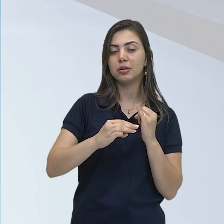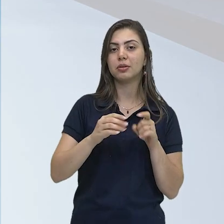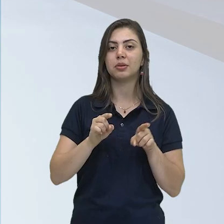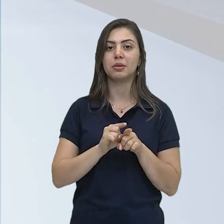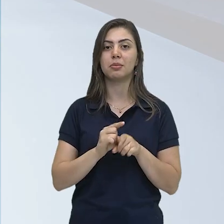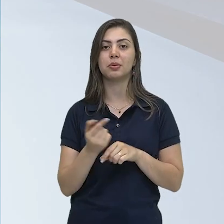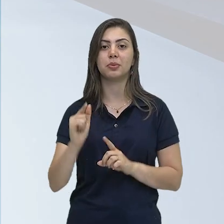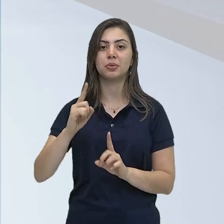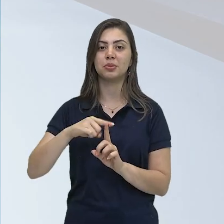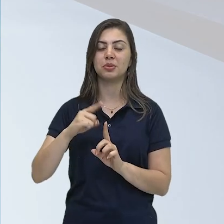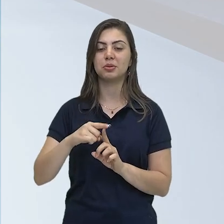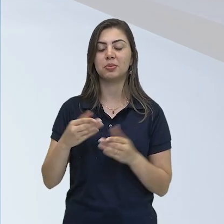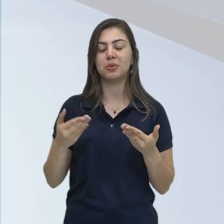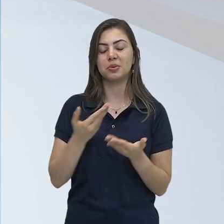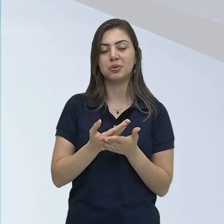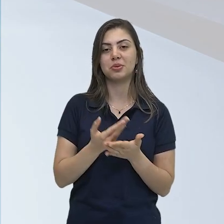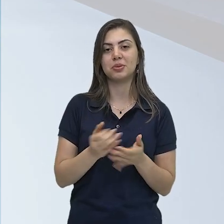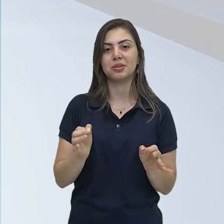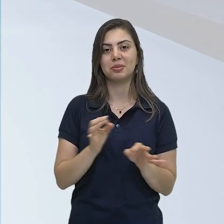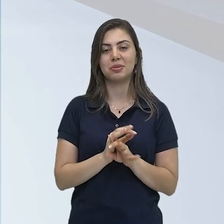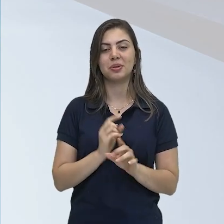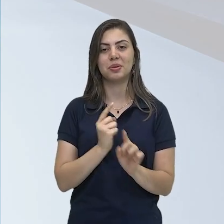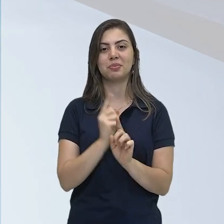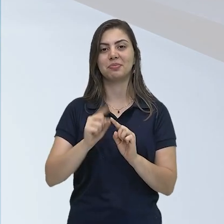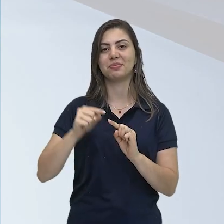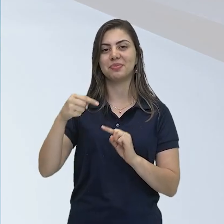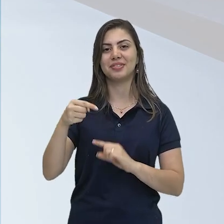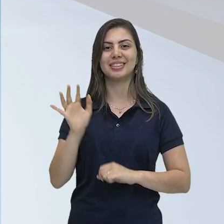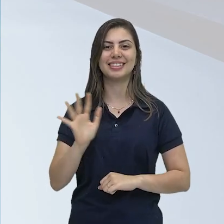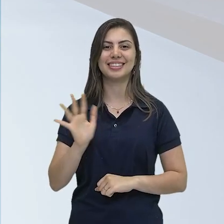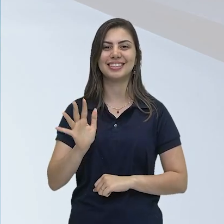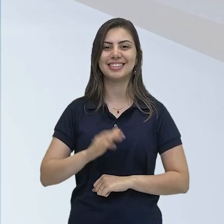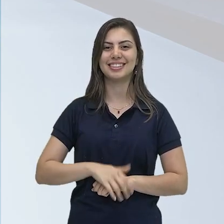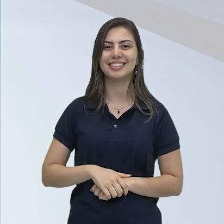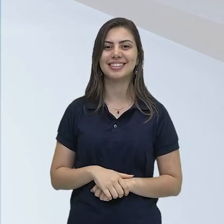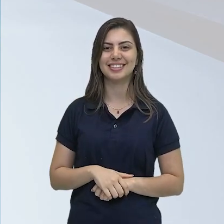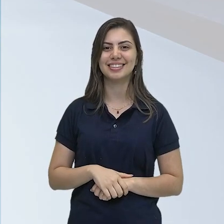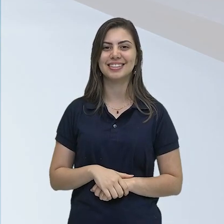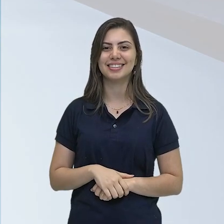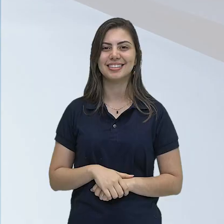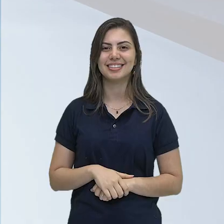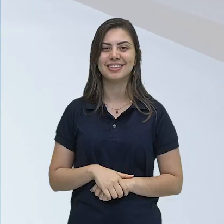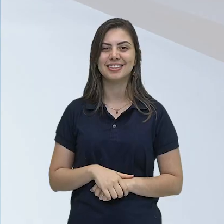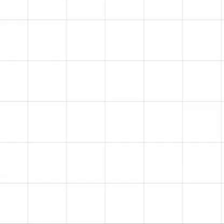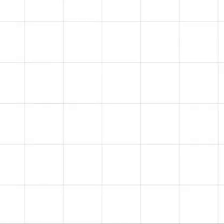e da tarracá. A gente finaliza por aqui e a gente se encontra numa próxima oportunidade.